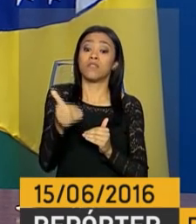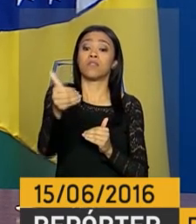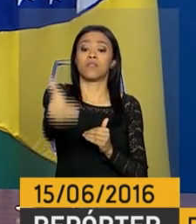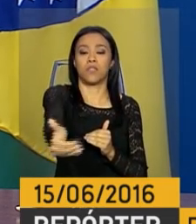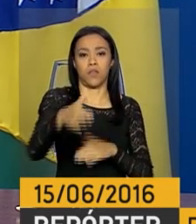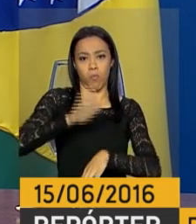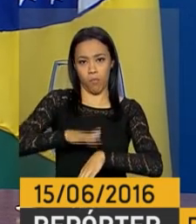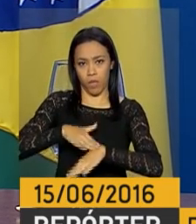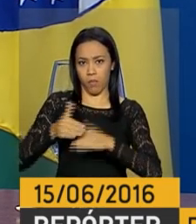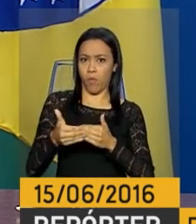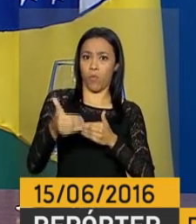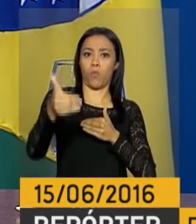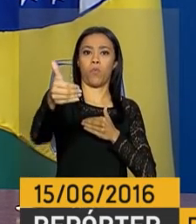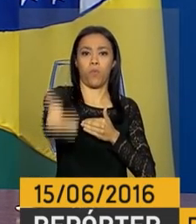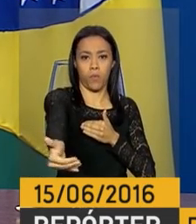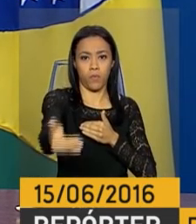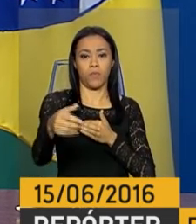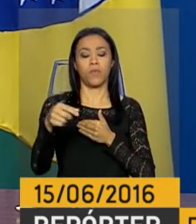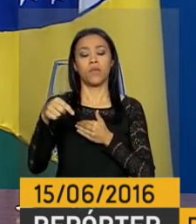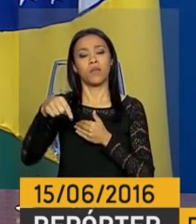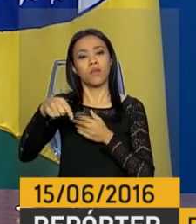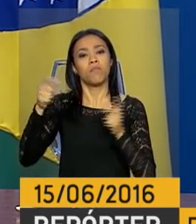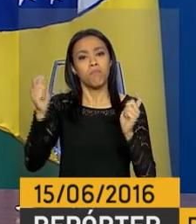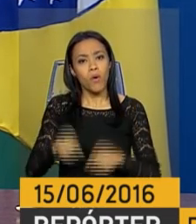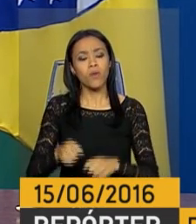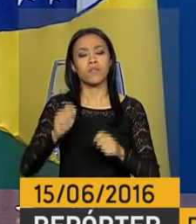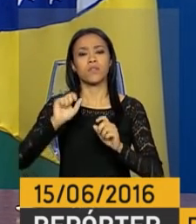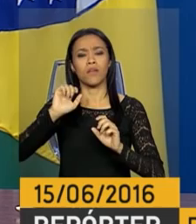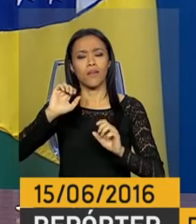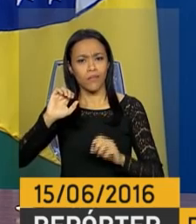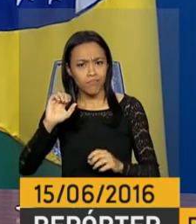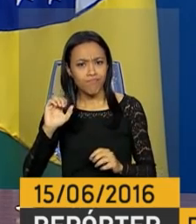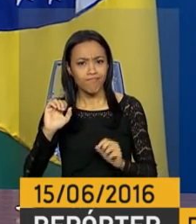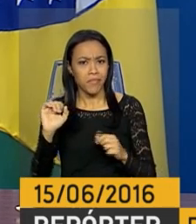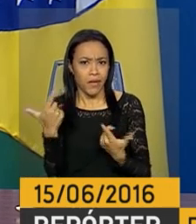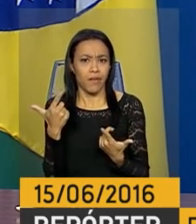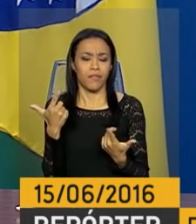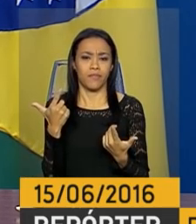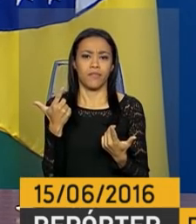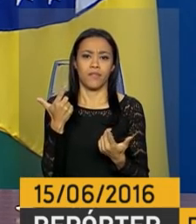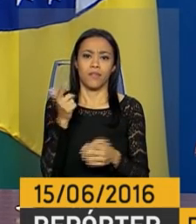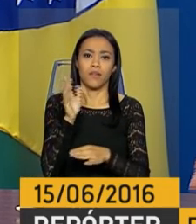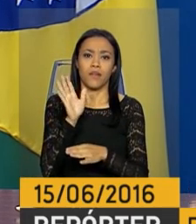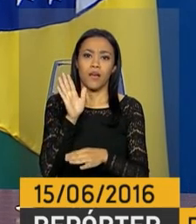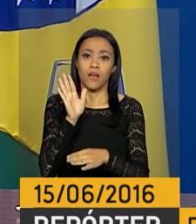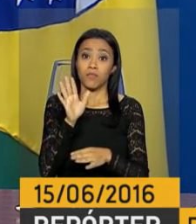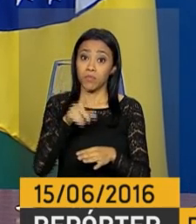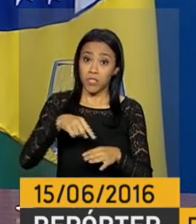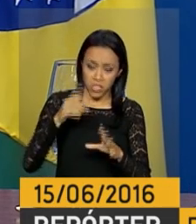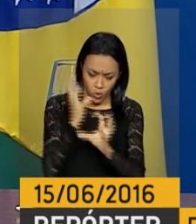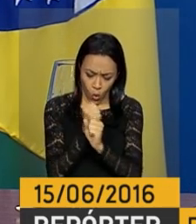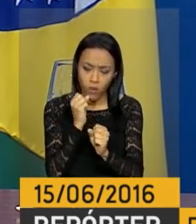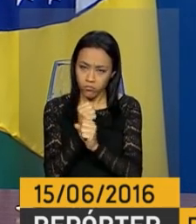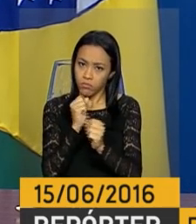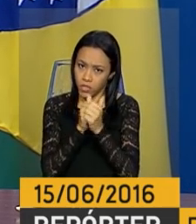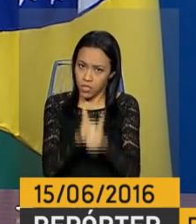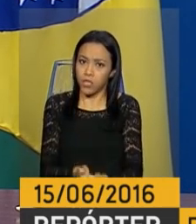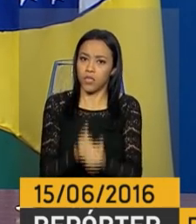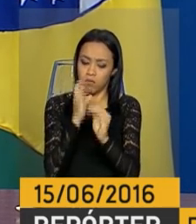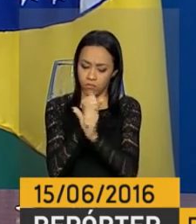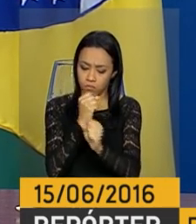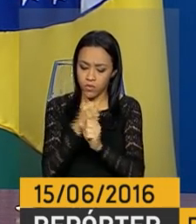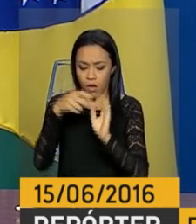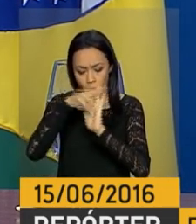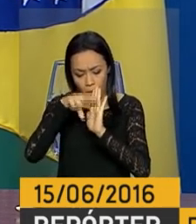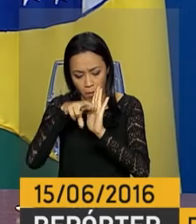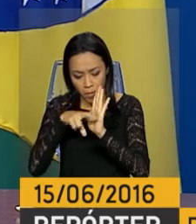ah faça efeito claramente, sem dúvida, e segundo todos os cálculos independentes.